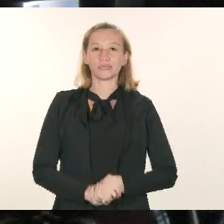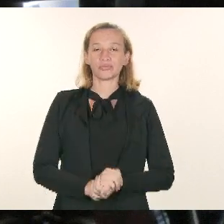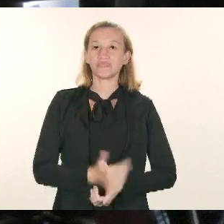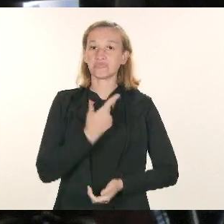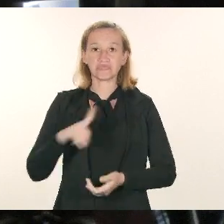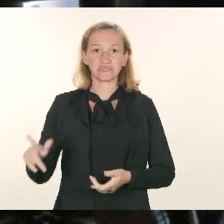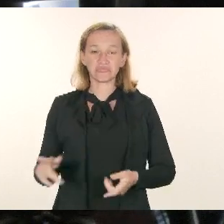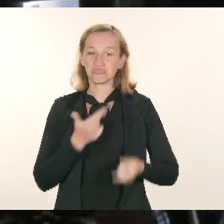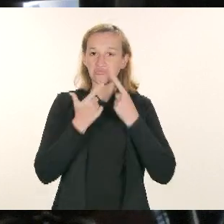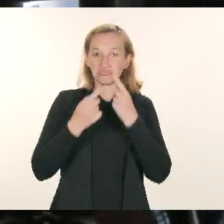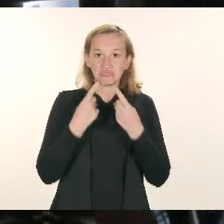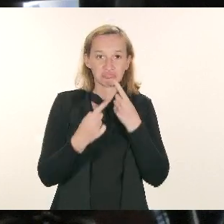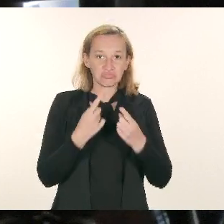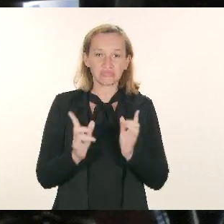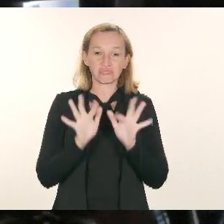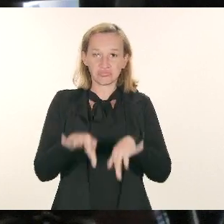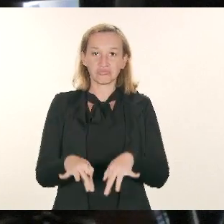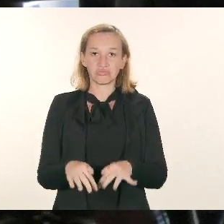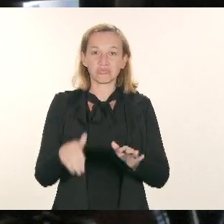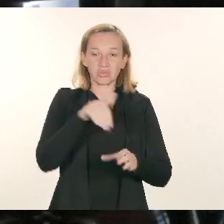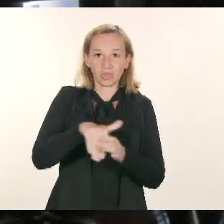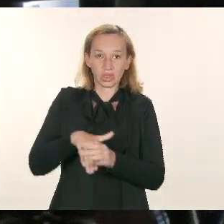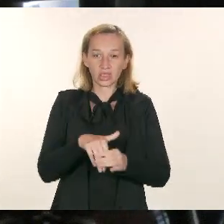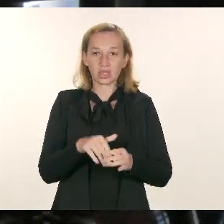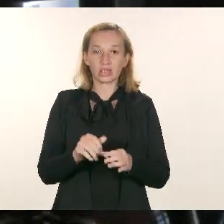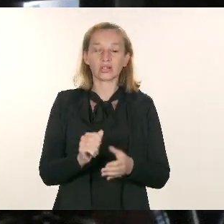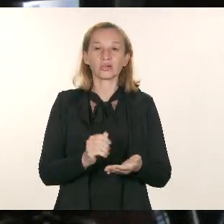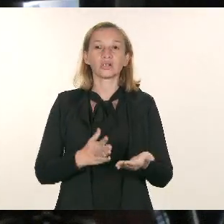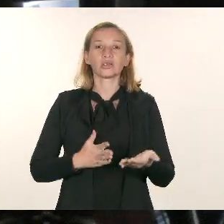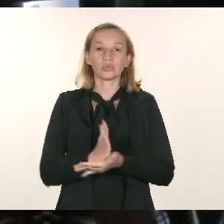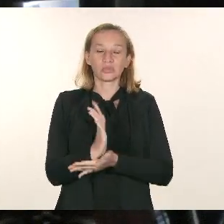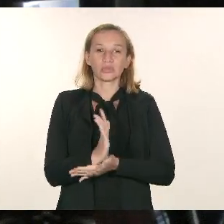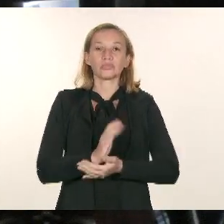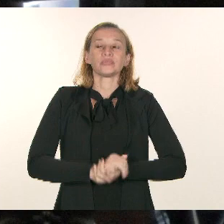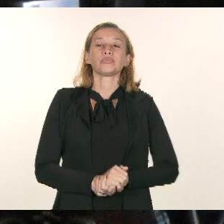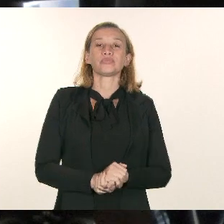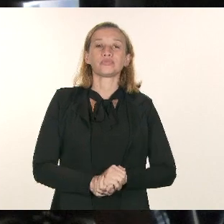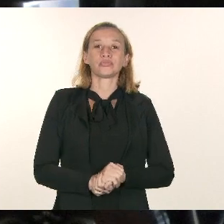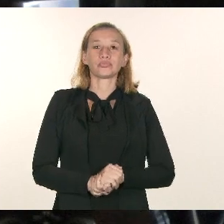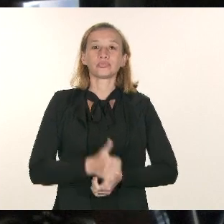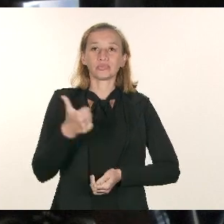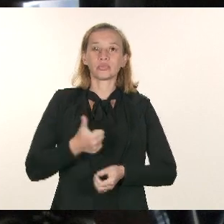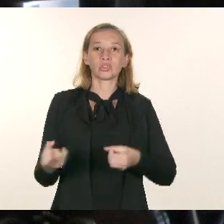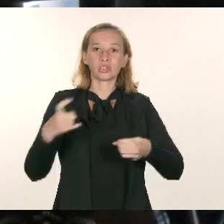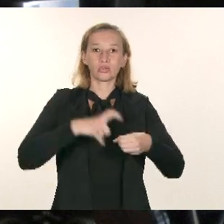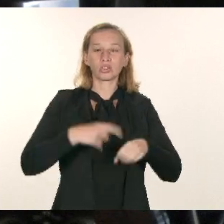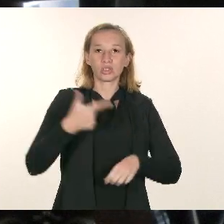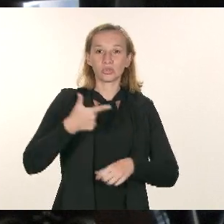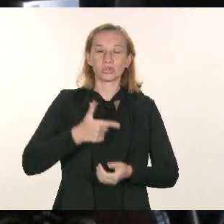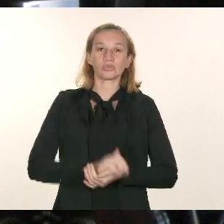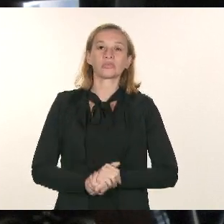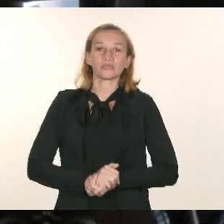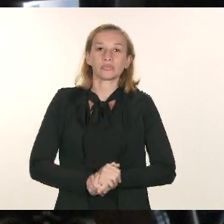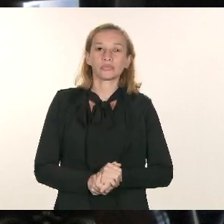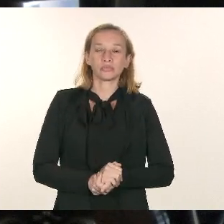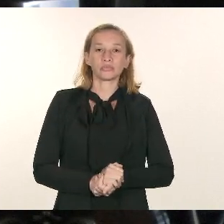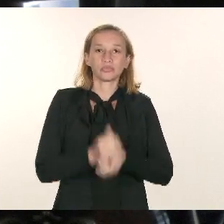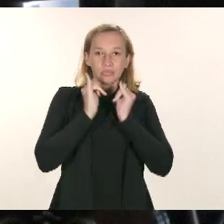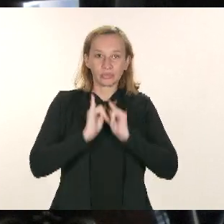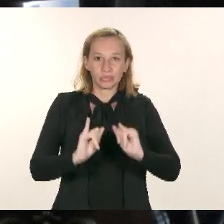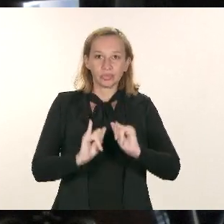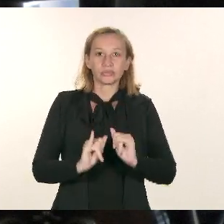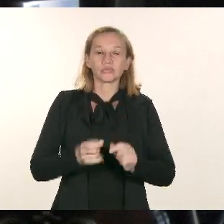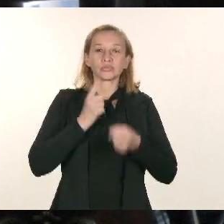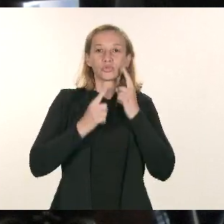Não havendo que queira discutir, encerrada a discussão, em votação. Os senhores que aprovam permaneçam como estão aprovados. Em primeira, retorna em segunda. Anuncio em